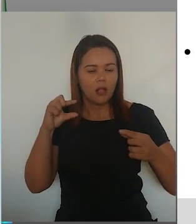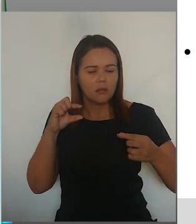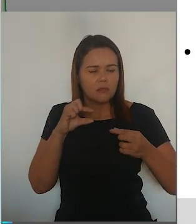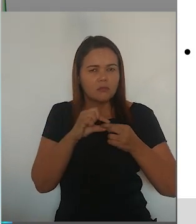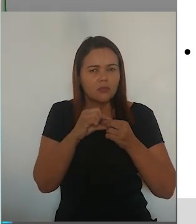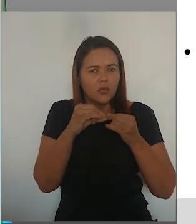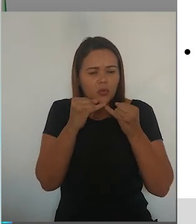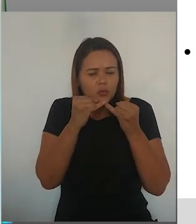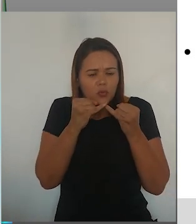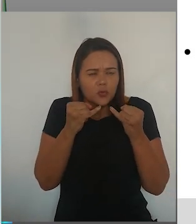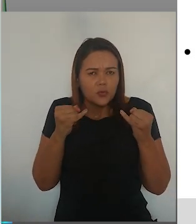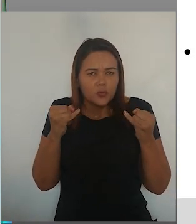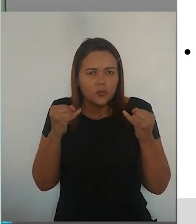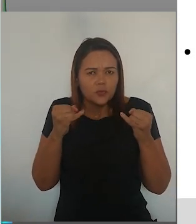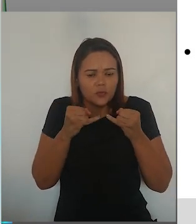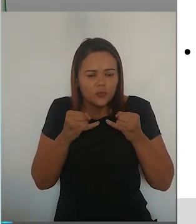liga-se